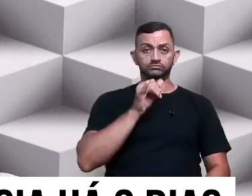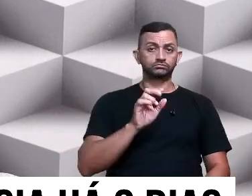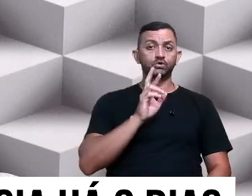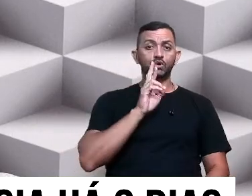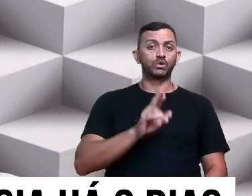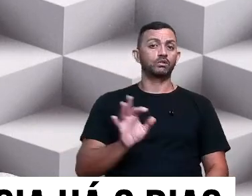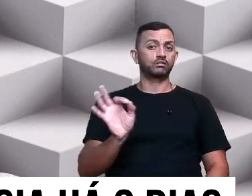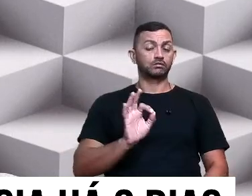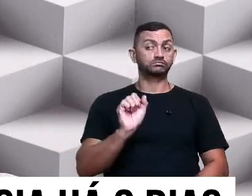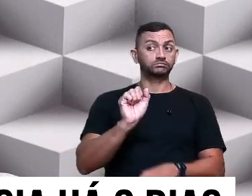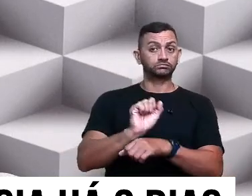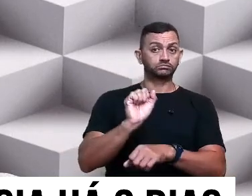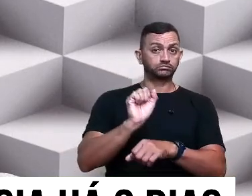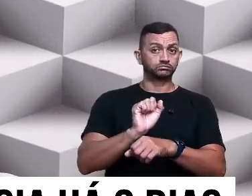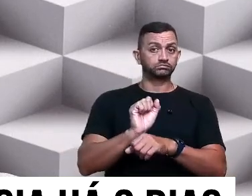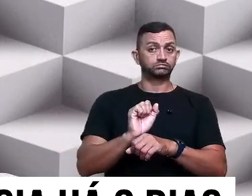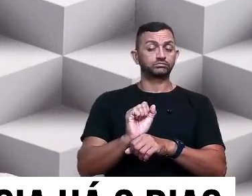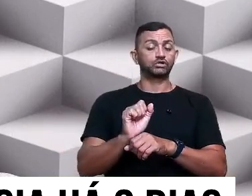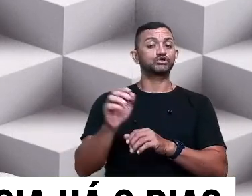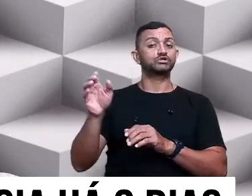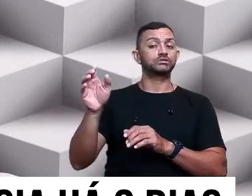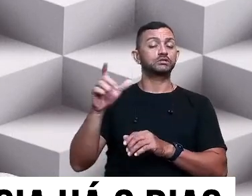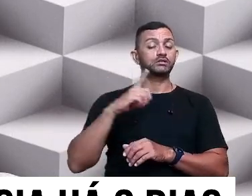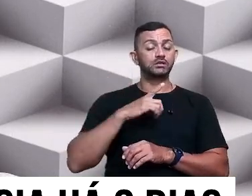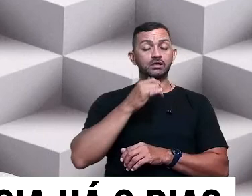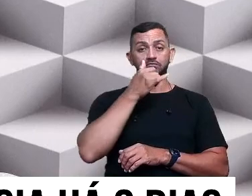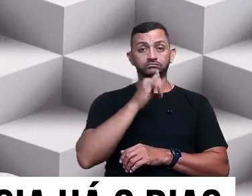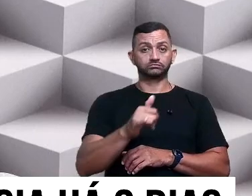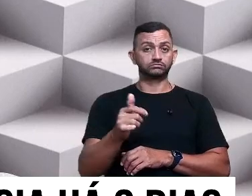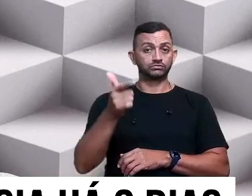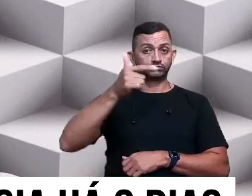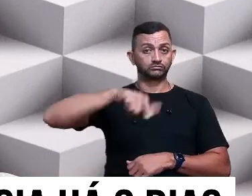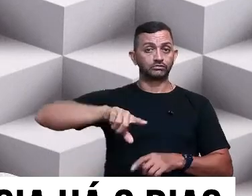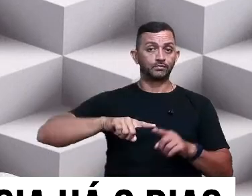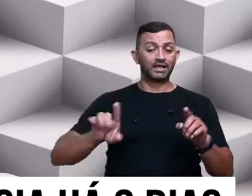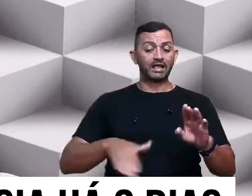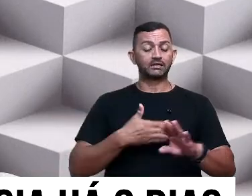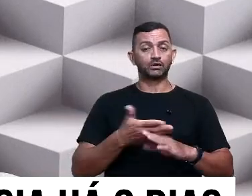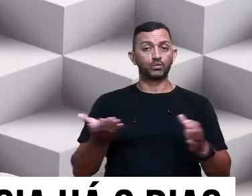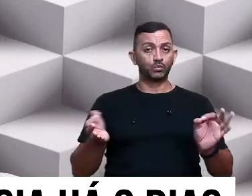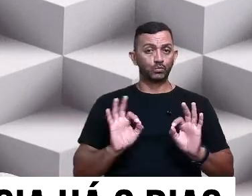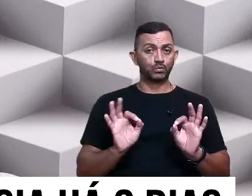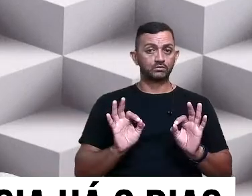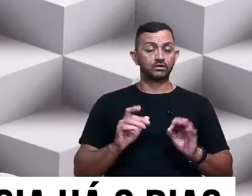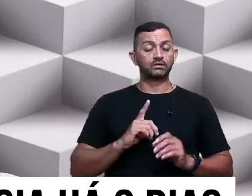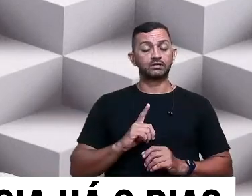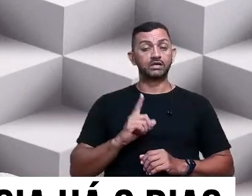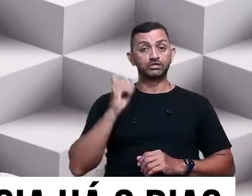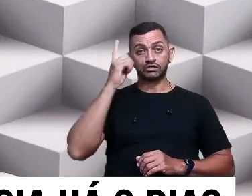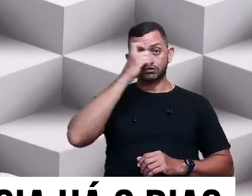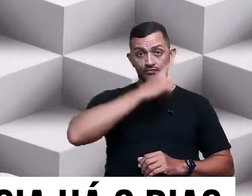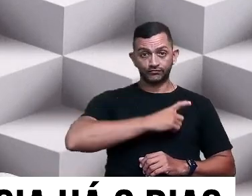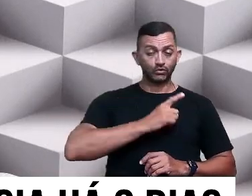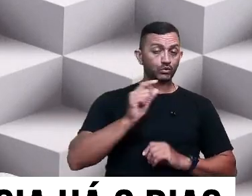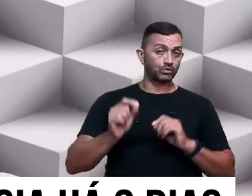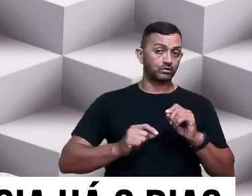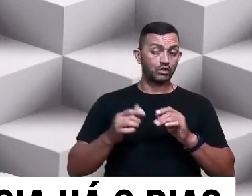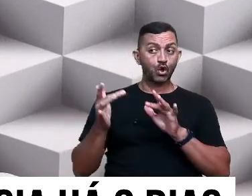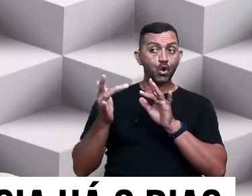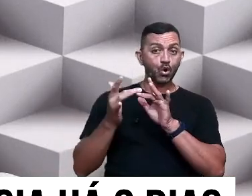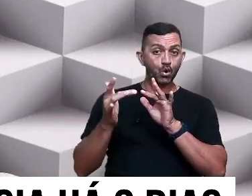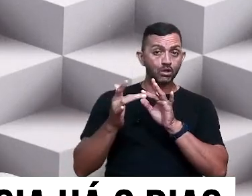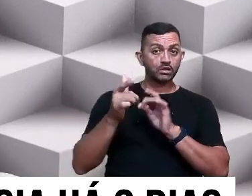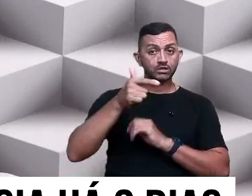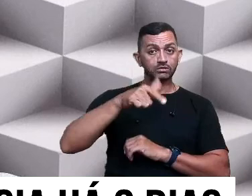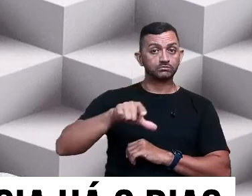aí a situação não é resolvida, aguardando que a energia seja ligada novamente, mas até o momento não. Ela disse até que estava tendo dificuldade